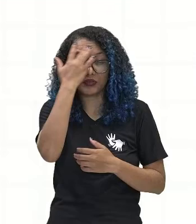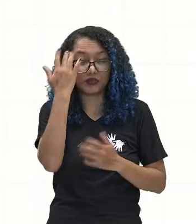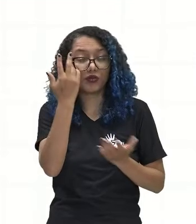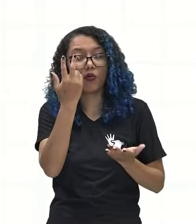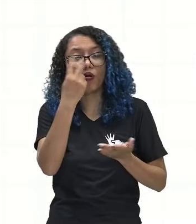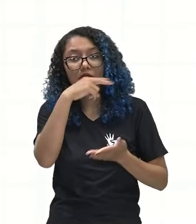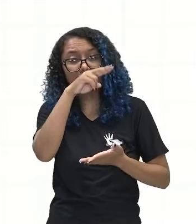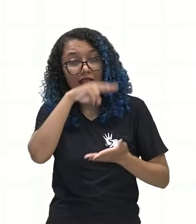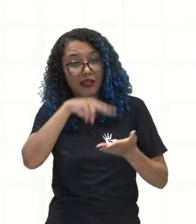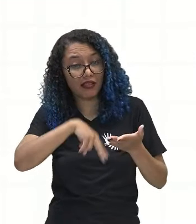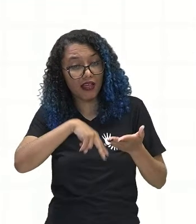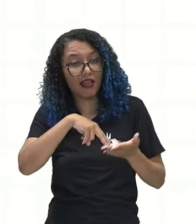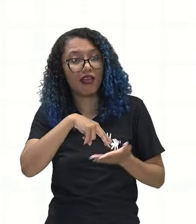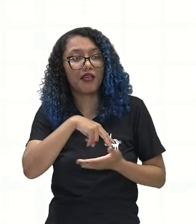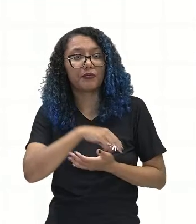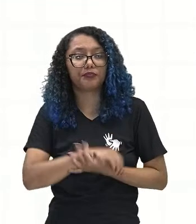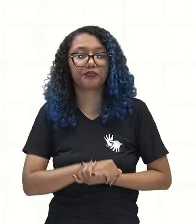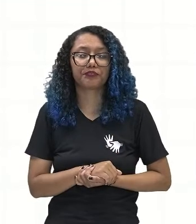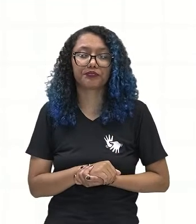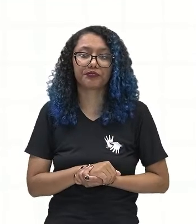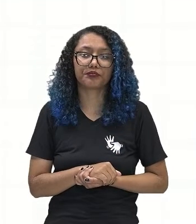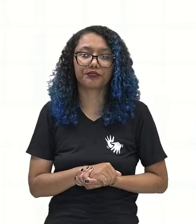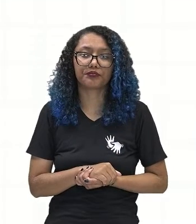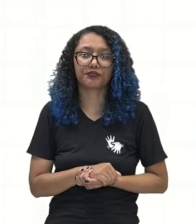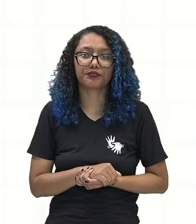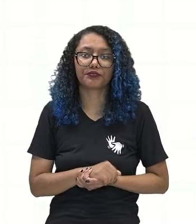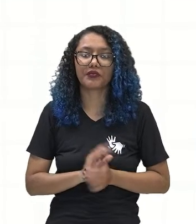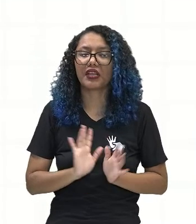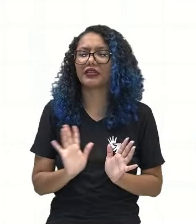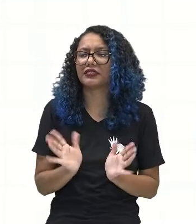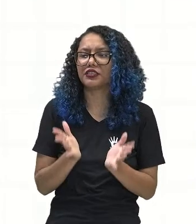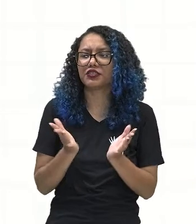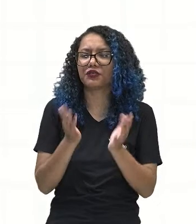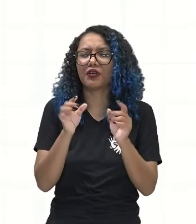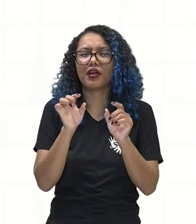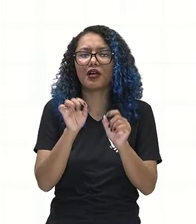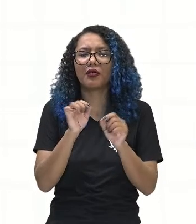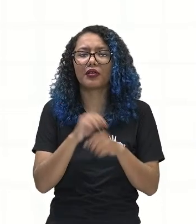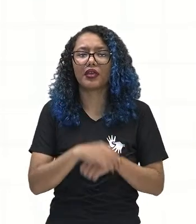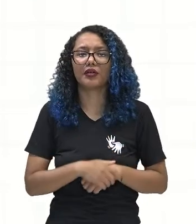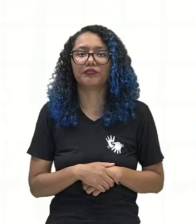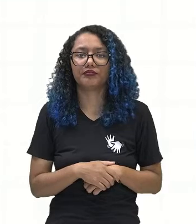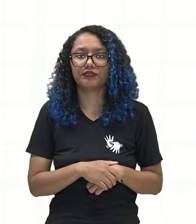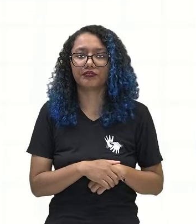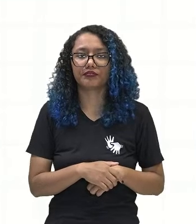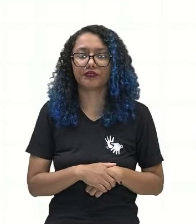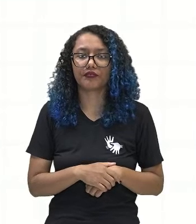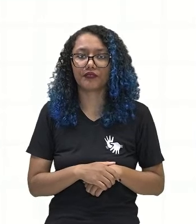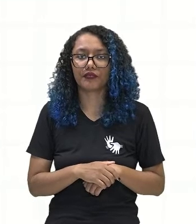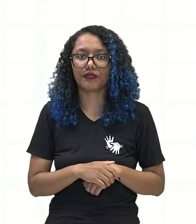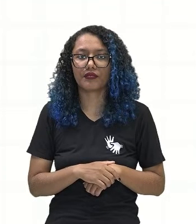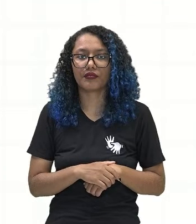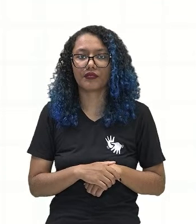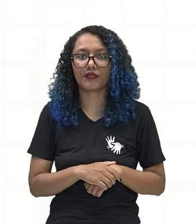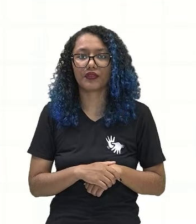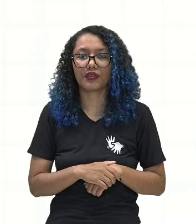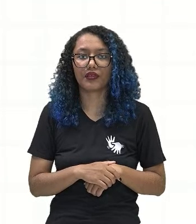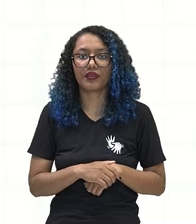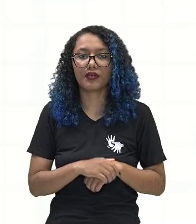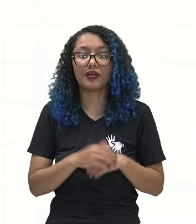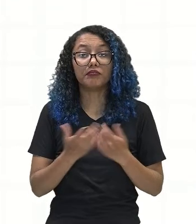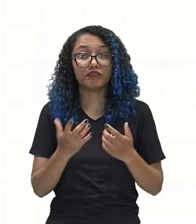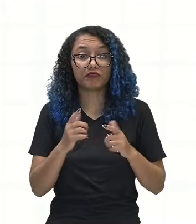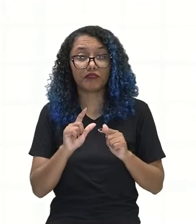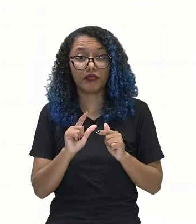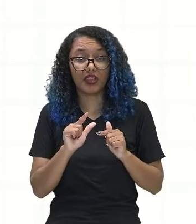consumidor, pode ser do ser humano, motivando a agir conforme o intento almejado pela propaganda, certo?